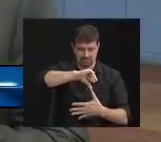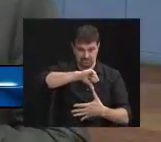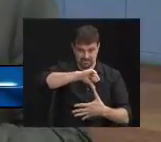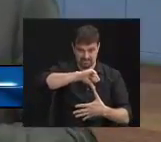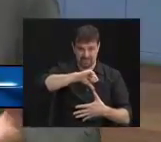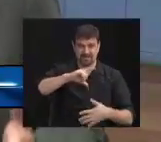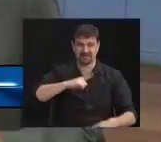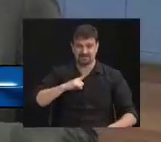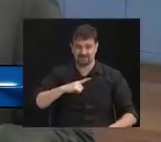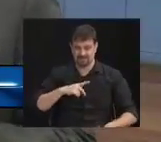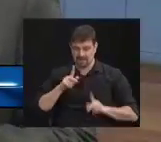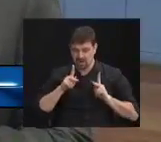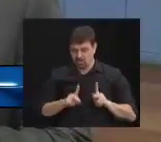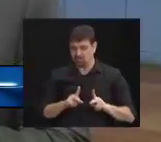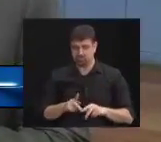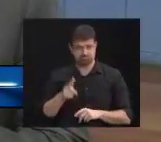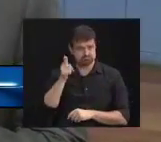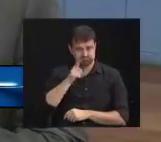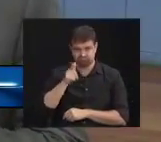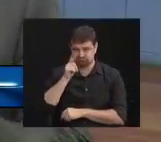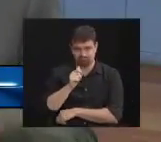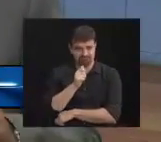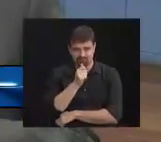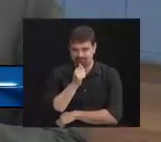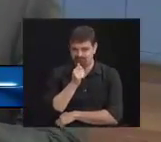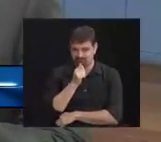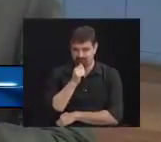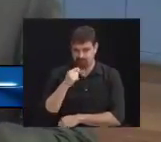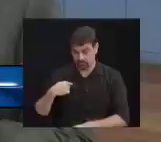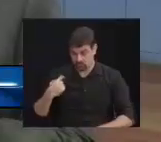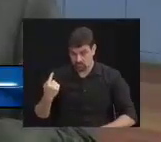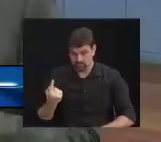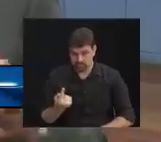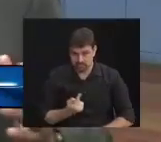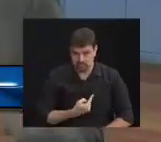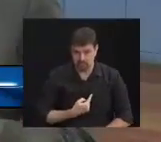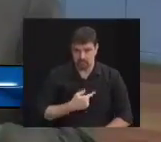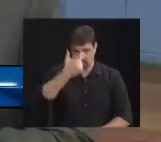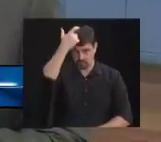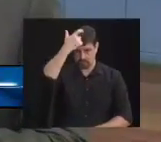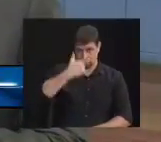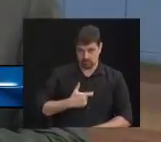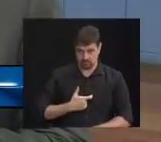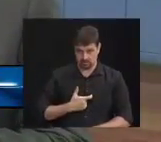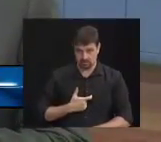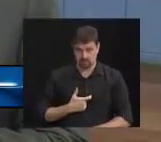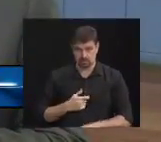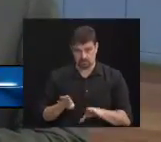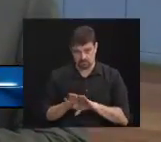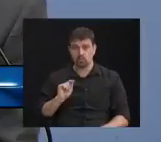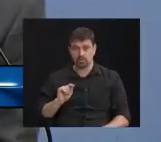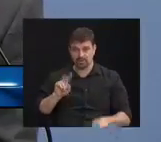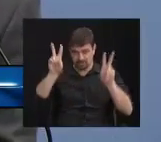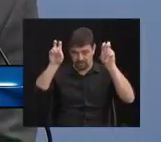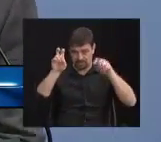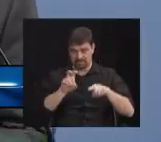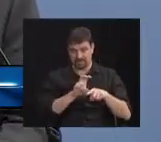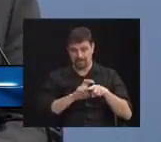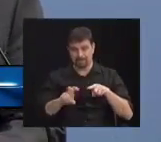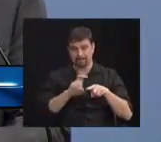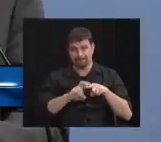de Estudos deve ser de criar uma alternativa de transporte público que englobe um plano ferroviário e um metrô. Nós